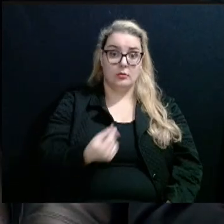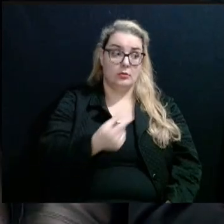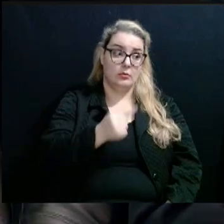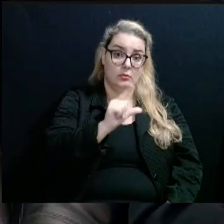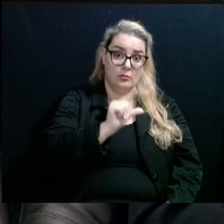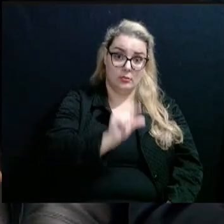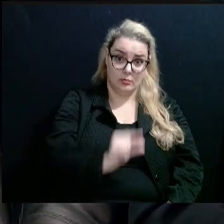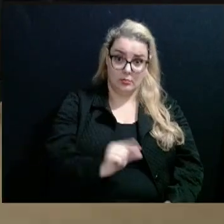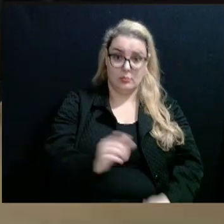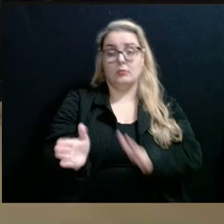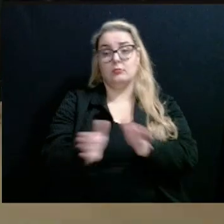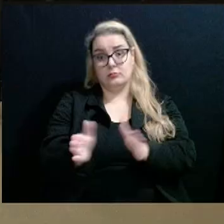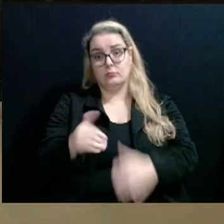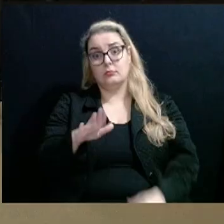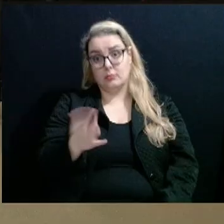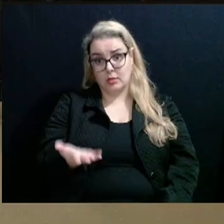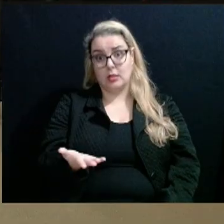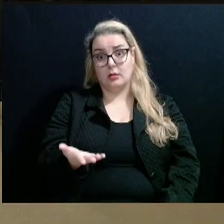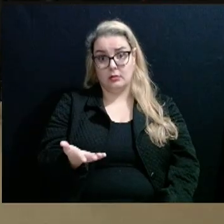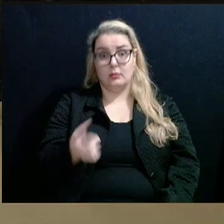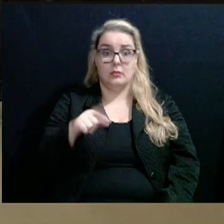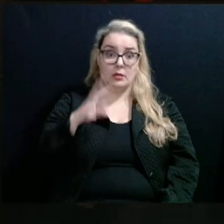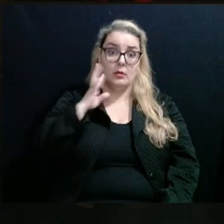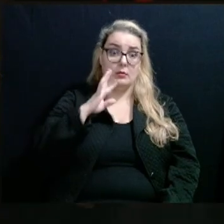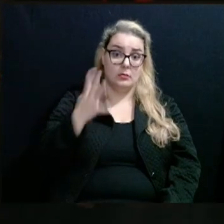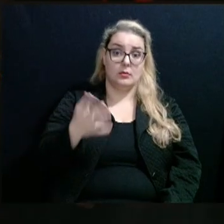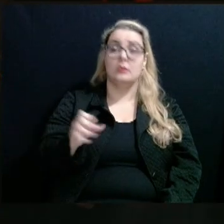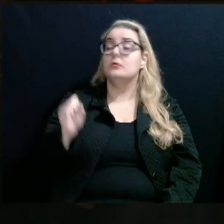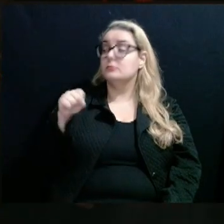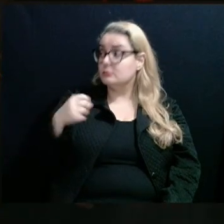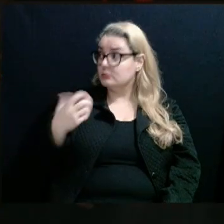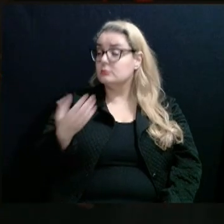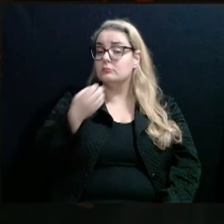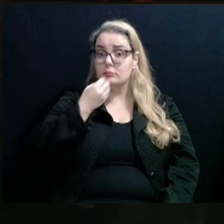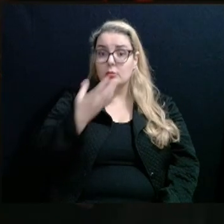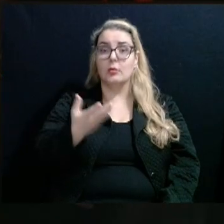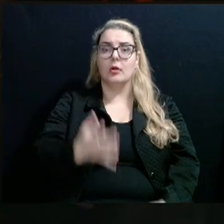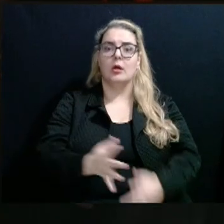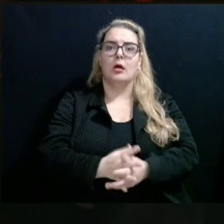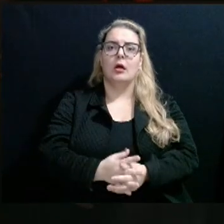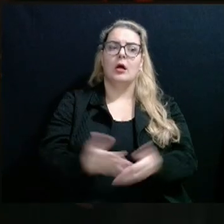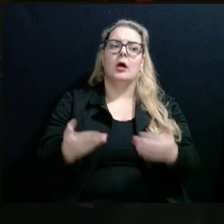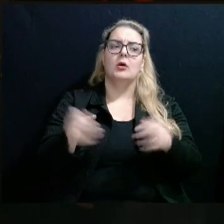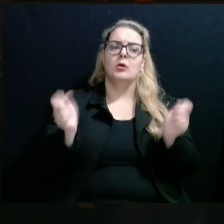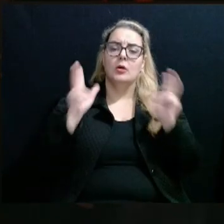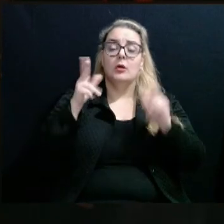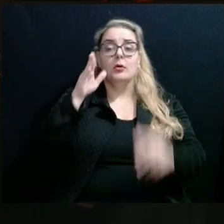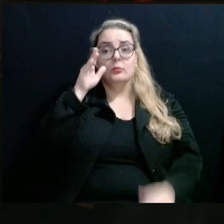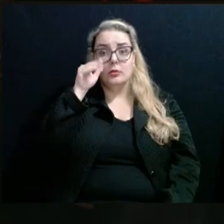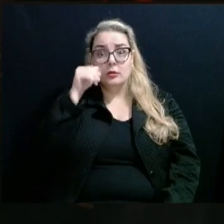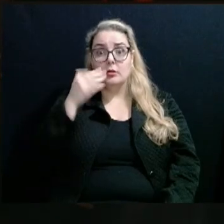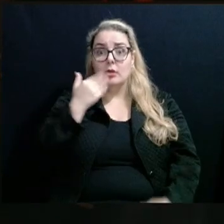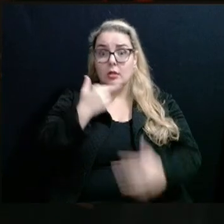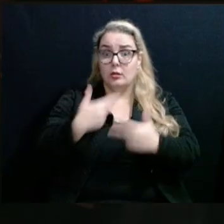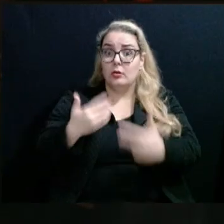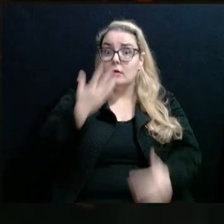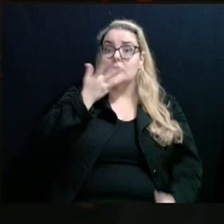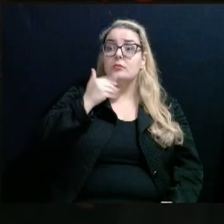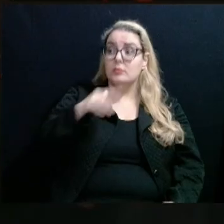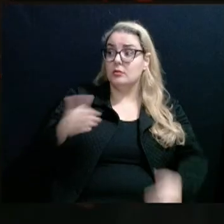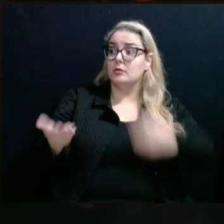acessível. Isso é muito legal, né? Muito bem. Agora, me chama a atenção e uma curiosidade, a alimentação infantil, né? Você disse que tem